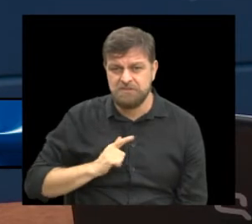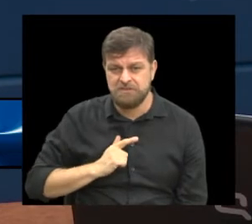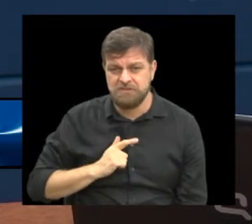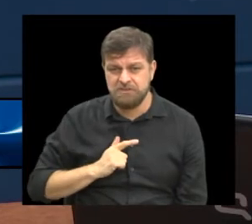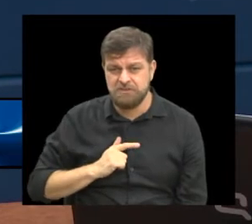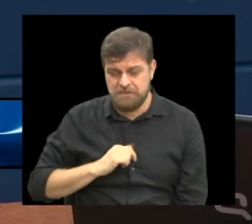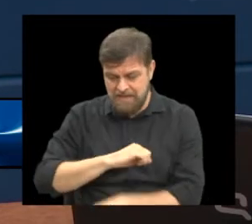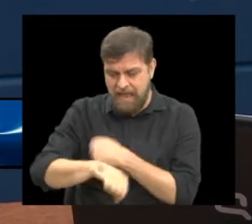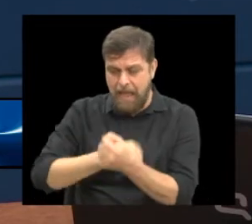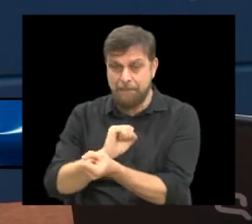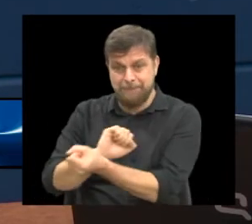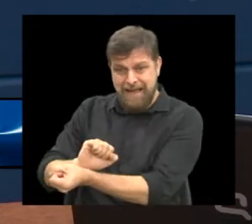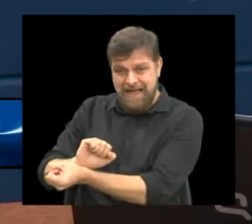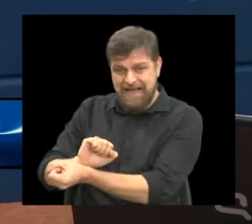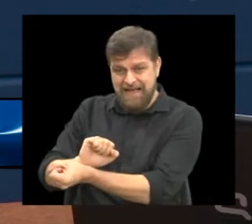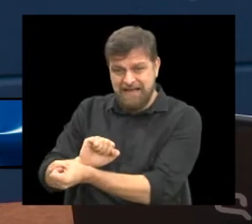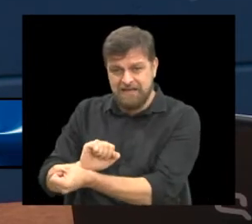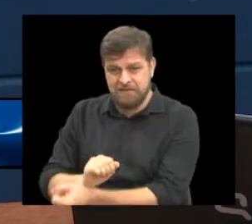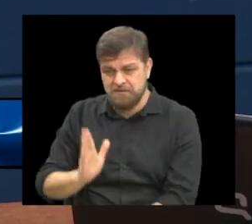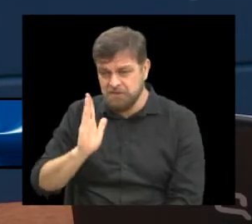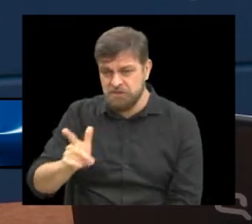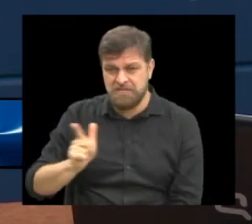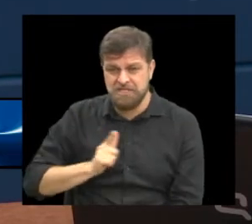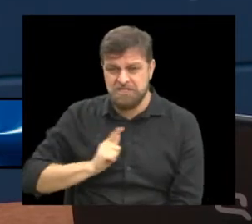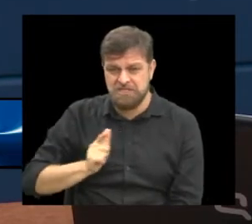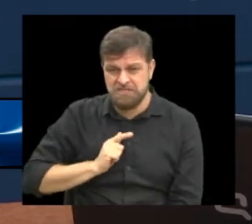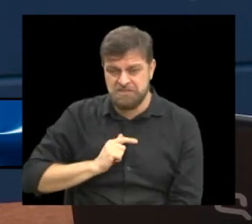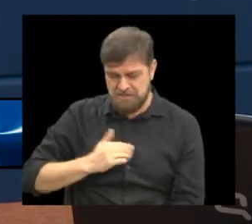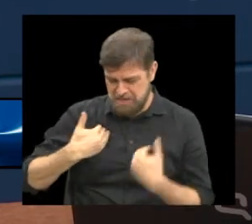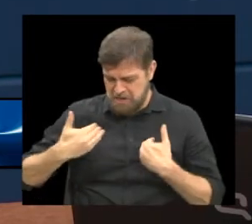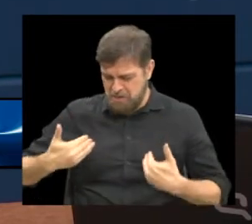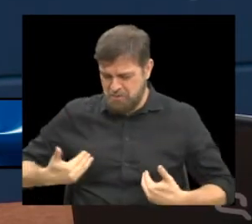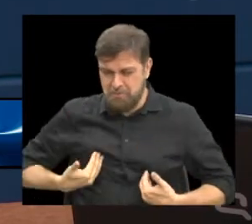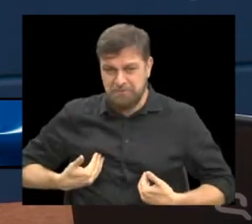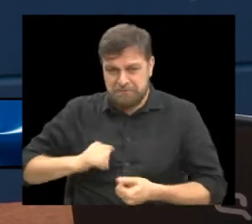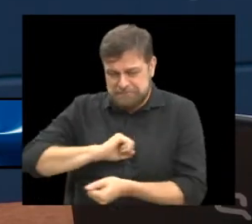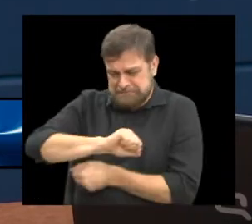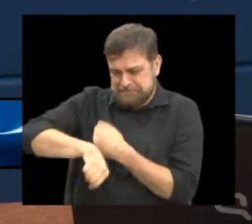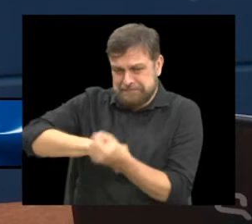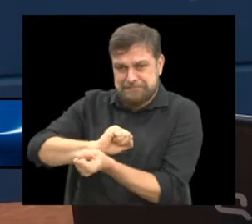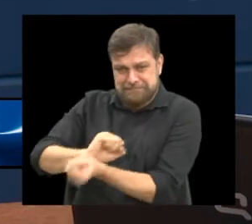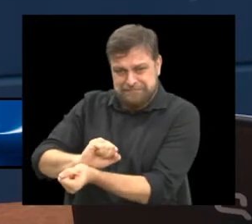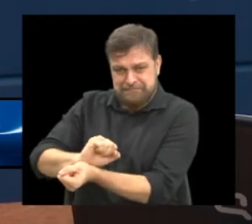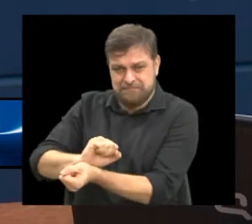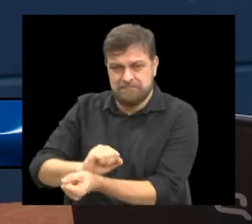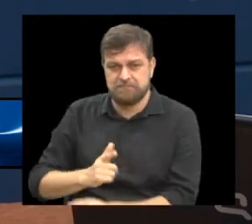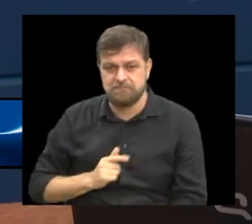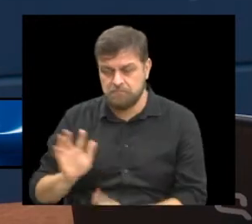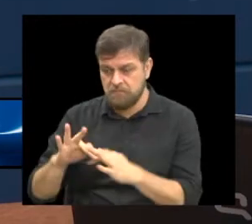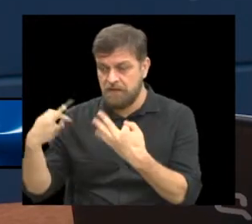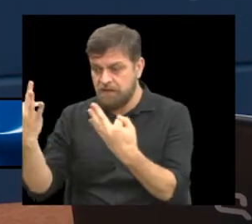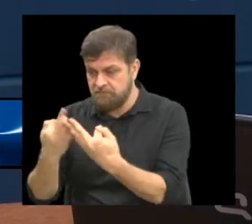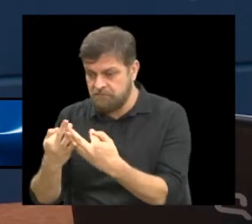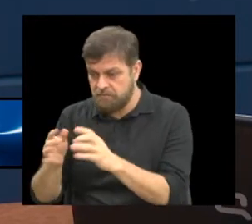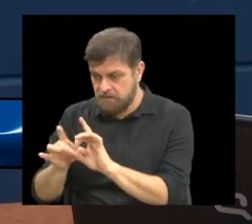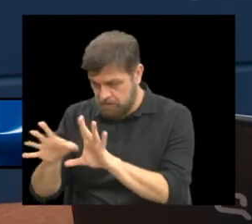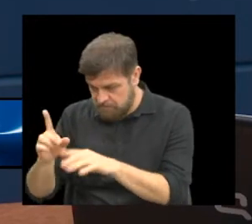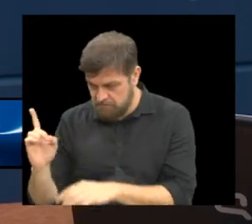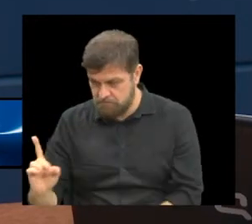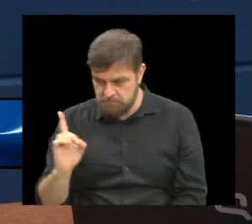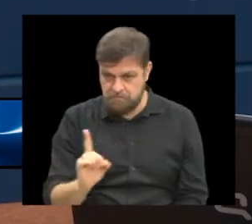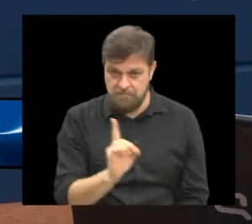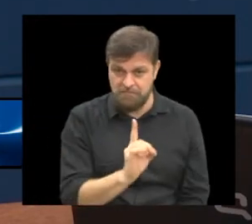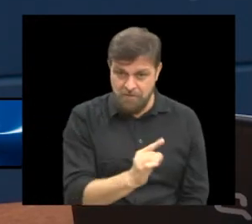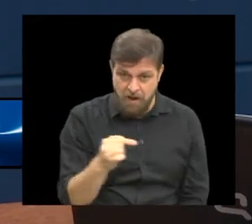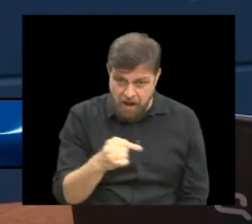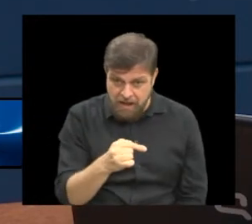tempo amarrado, então ele já tinha algumas deformidades. E ele foi resgatado dessa família, foi para outra situação e tudo mais.